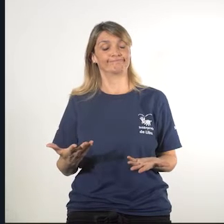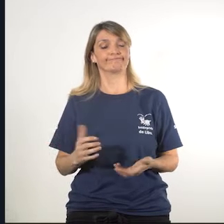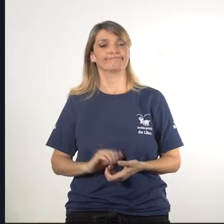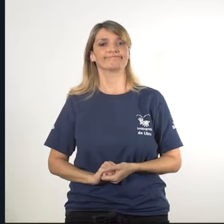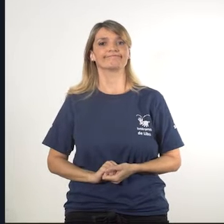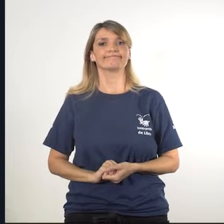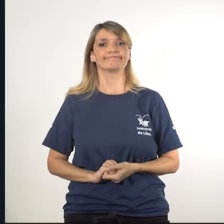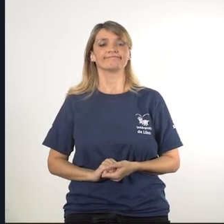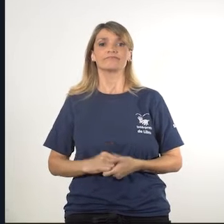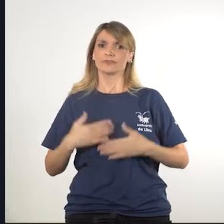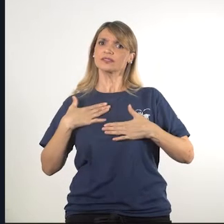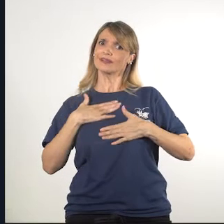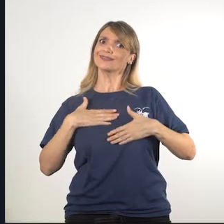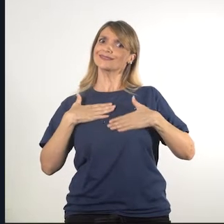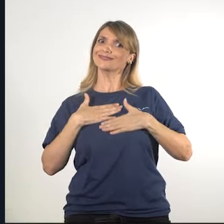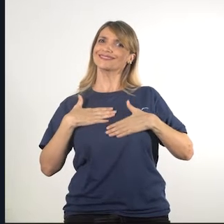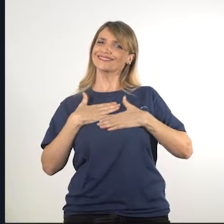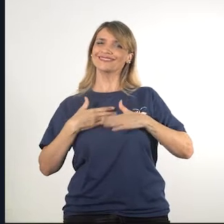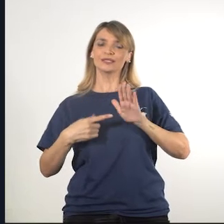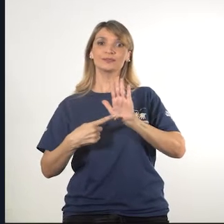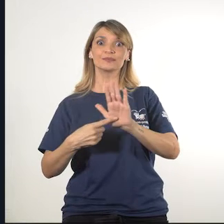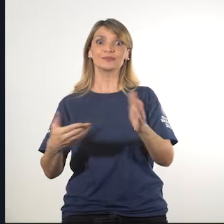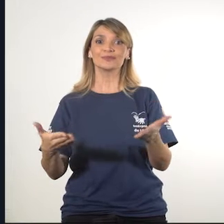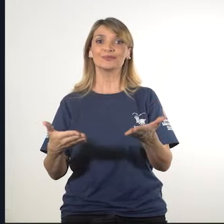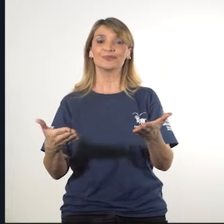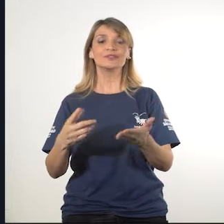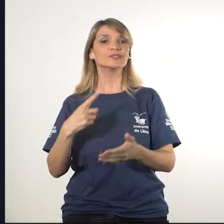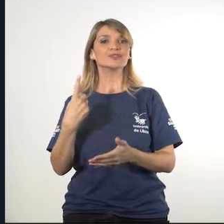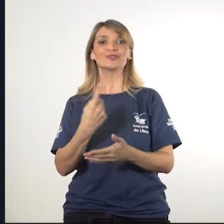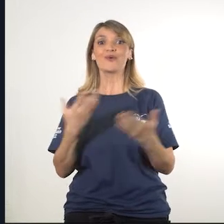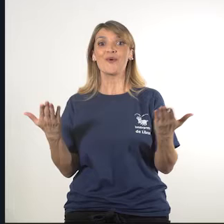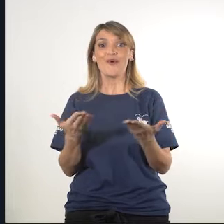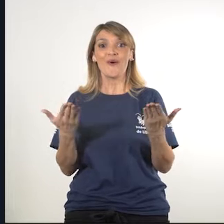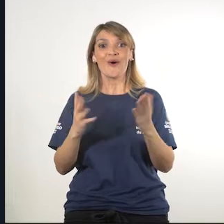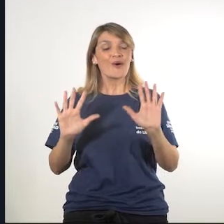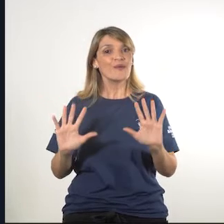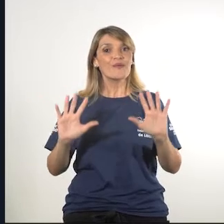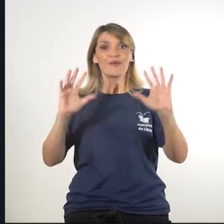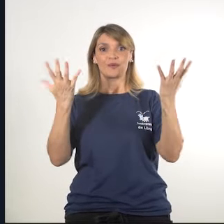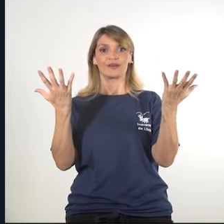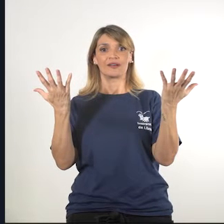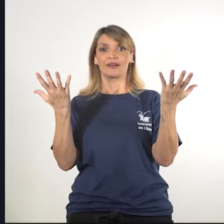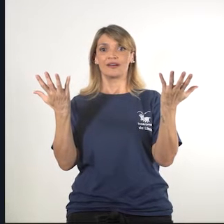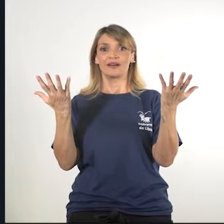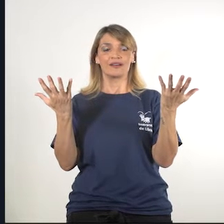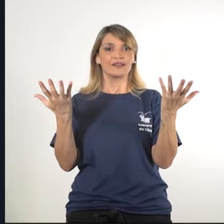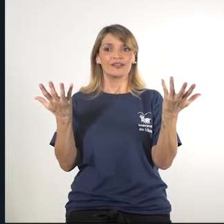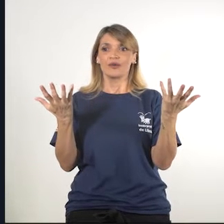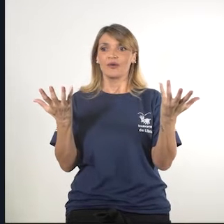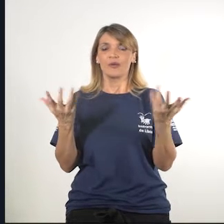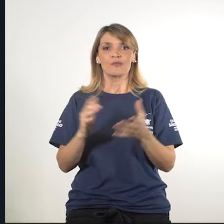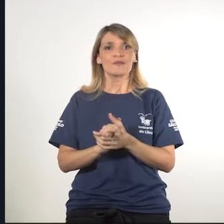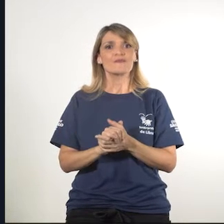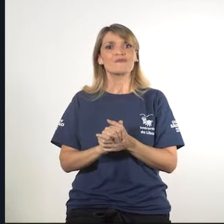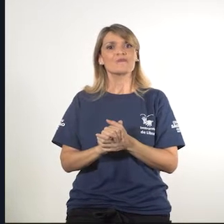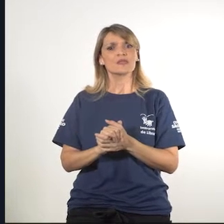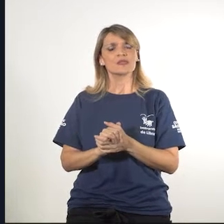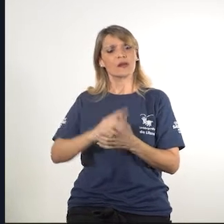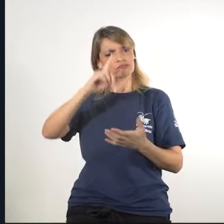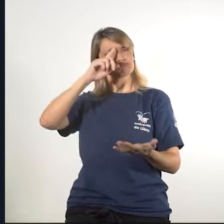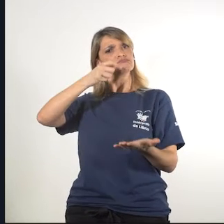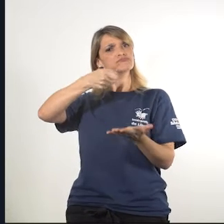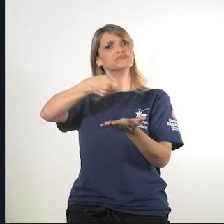satisfação e com muita alegria, nós estamos comemorando o sucesso absoluto da medida que o senhor tomou